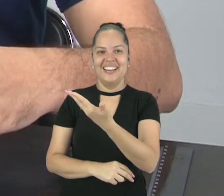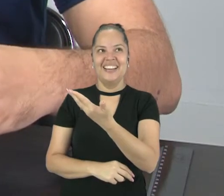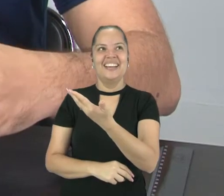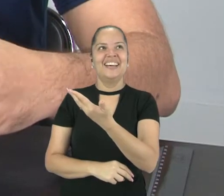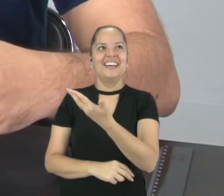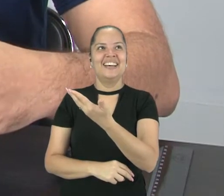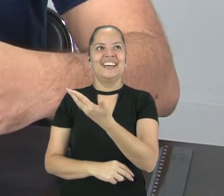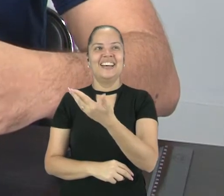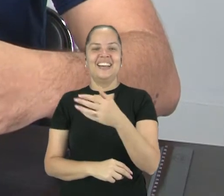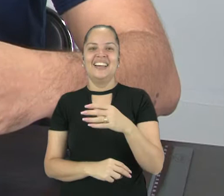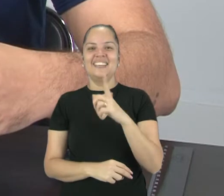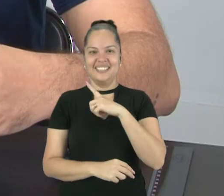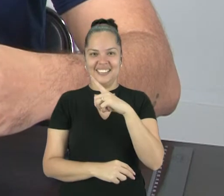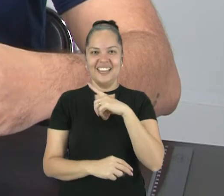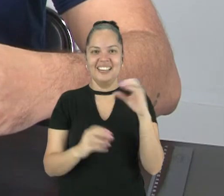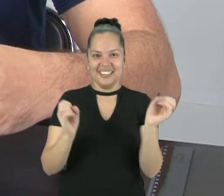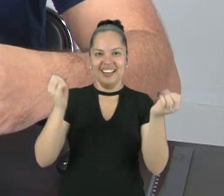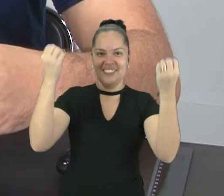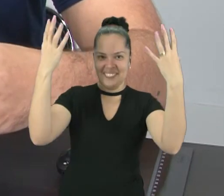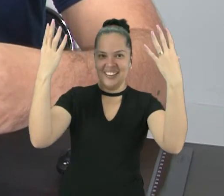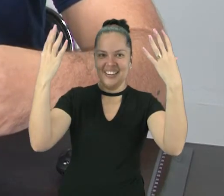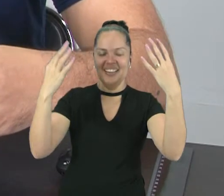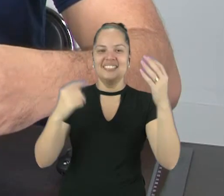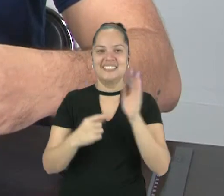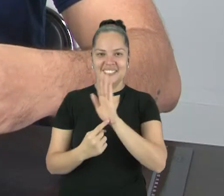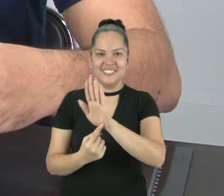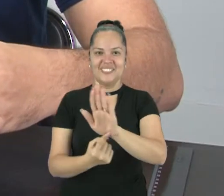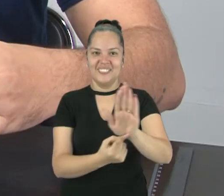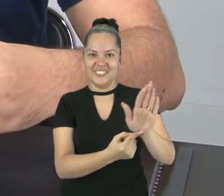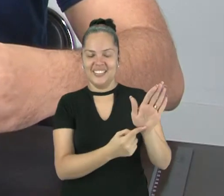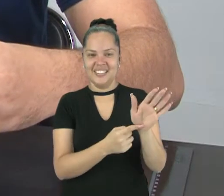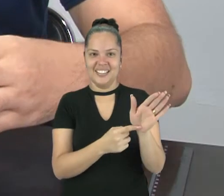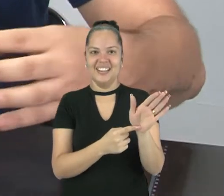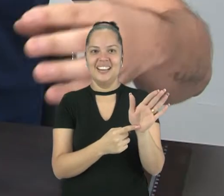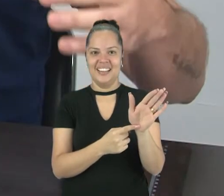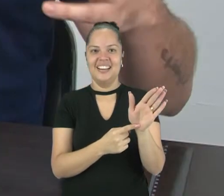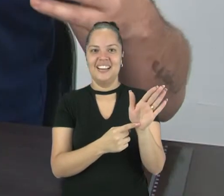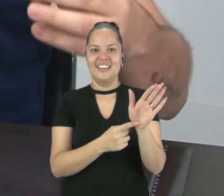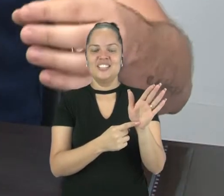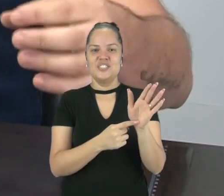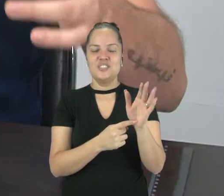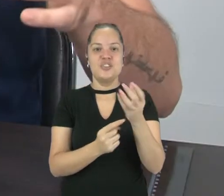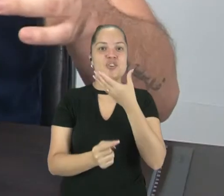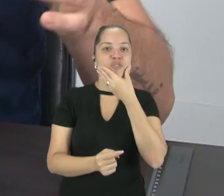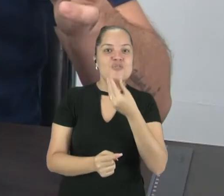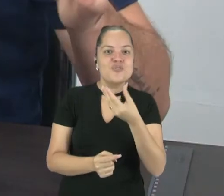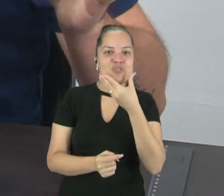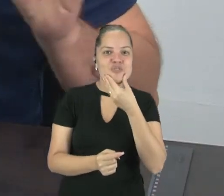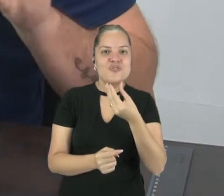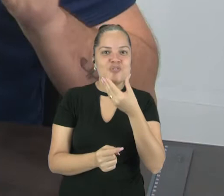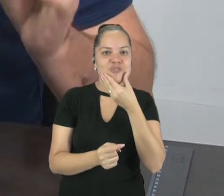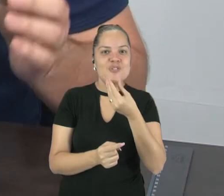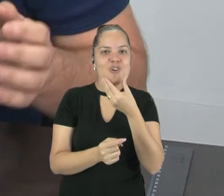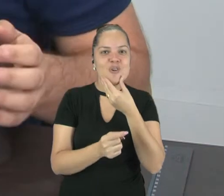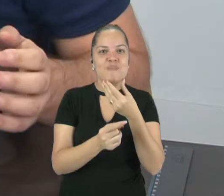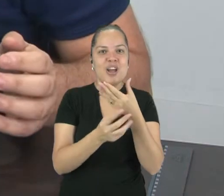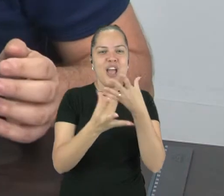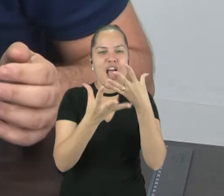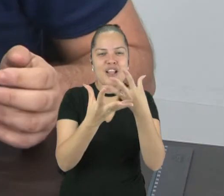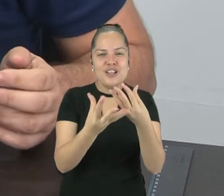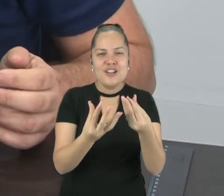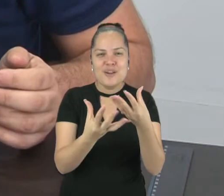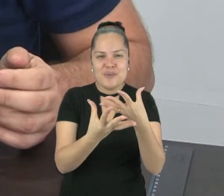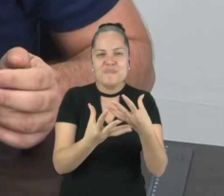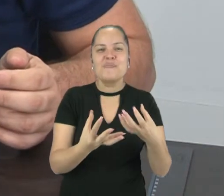falar de Arraial né de festa junina Você lembra também do Espantalho vou colocar no que vai ficar no tipo meio que amontoado Mas é porque vocês vão